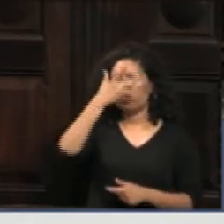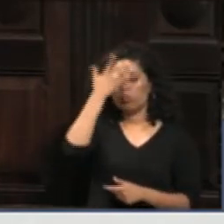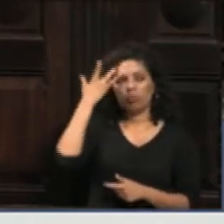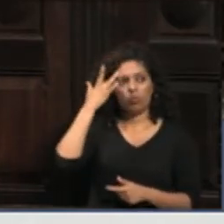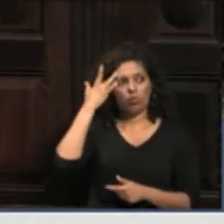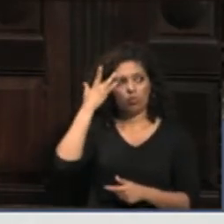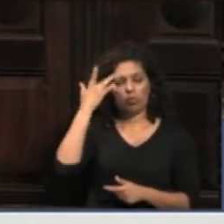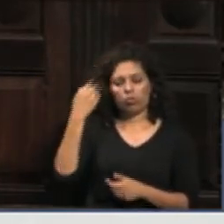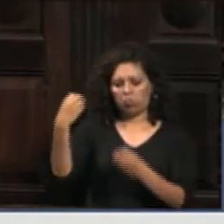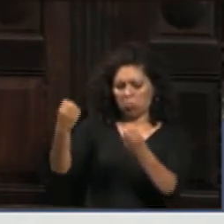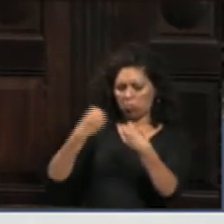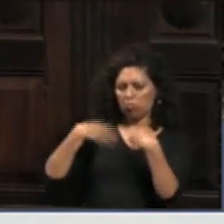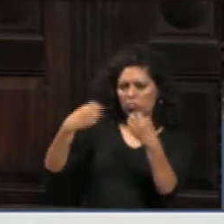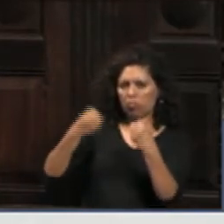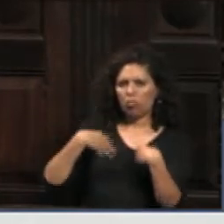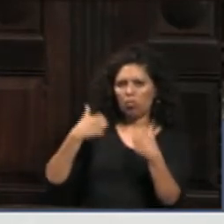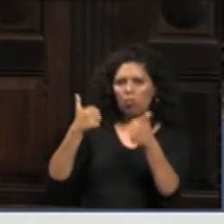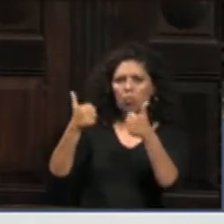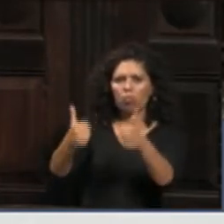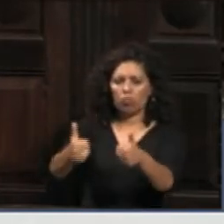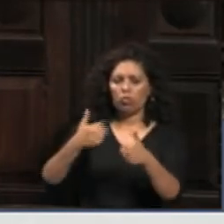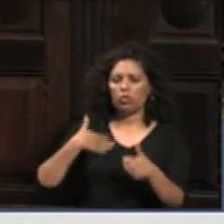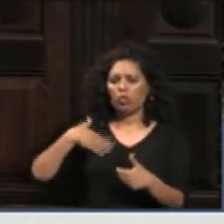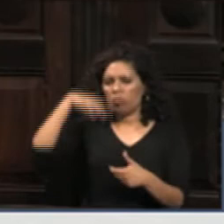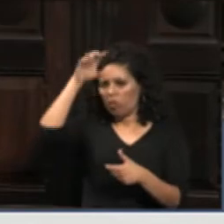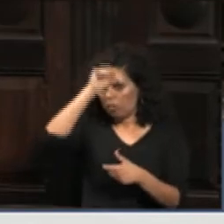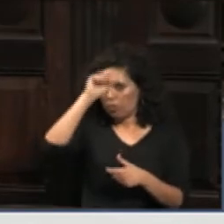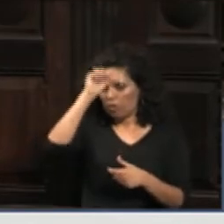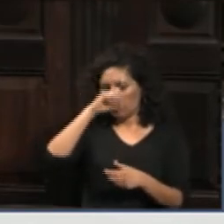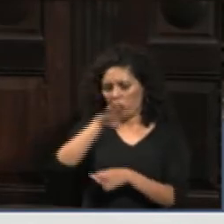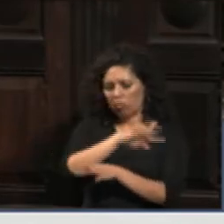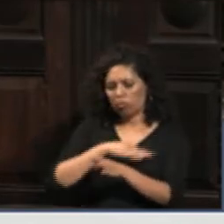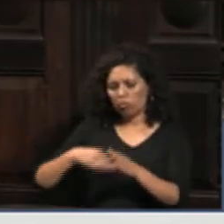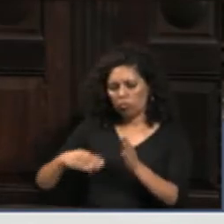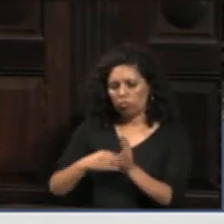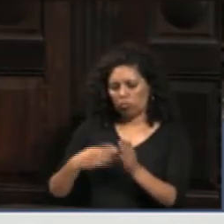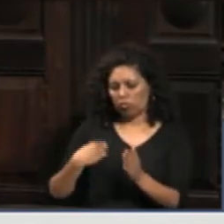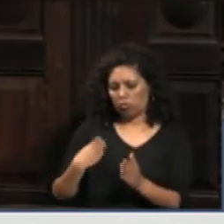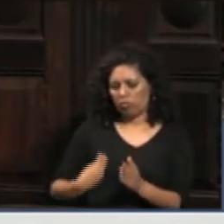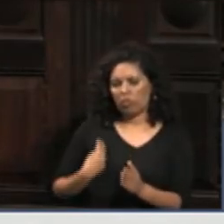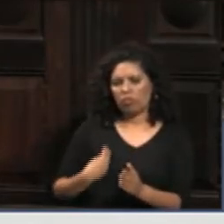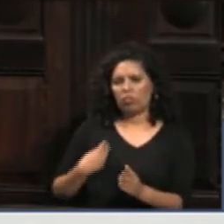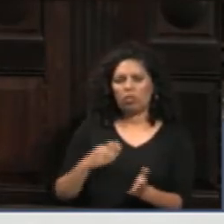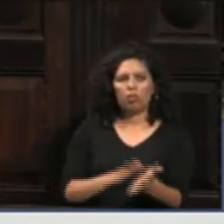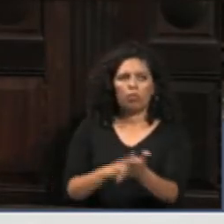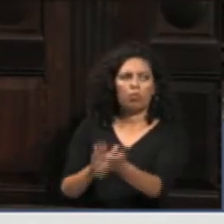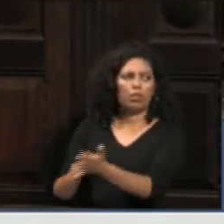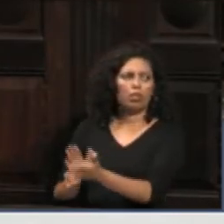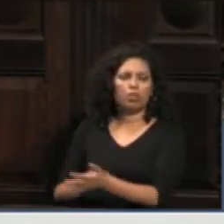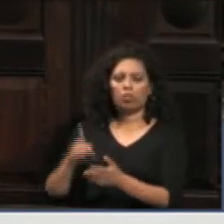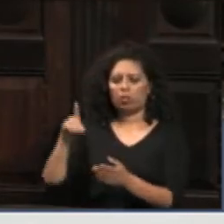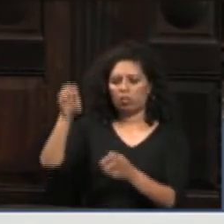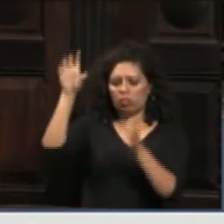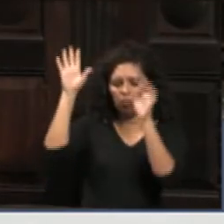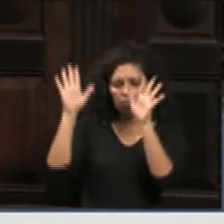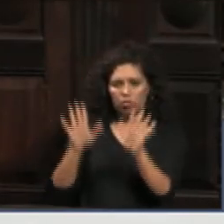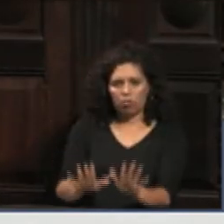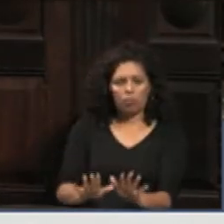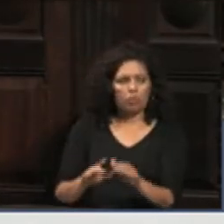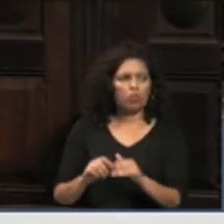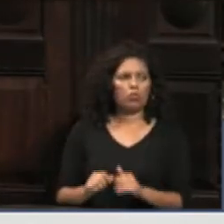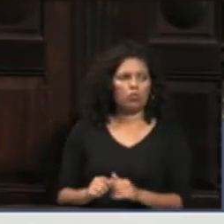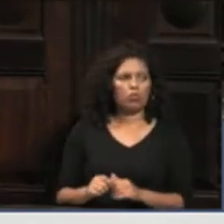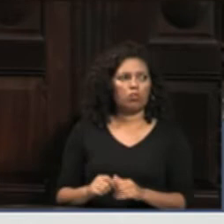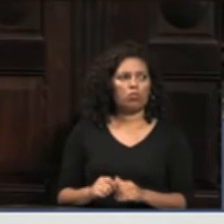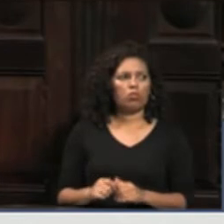ensinaram muito e vou levar para a minha vida inteira a convivência com Vossas Excelências. Então, parabéns, que Deus abençoe e, de novo,